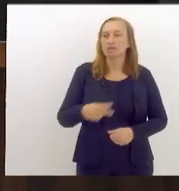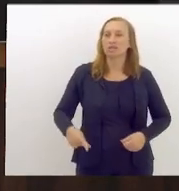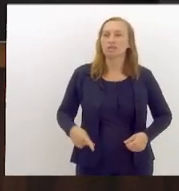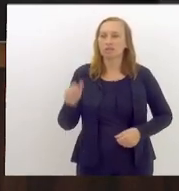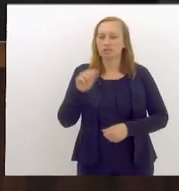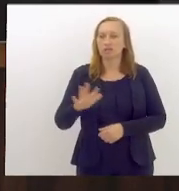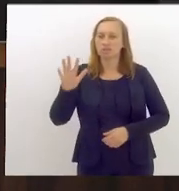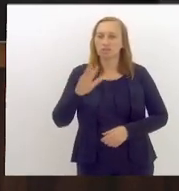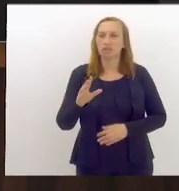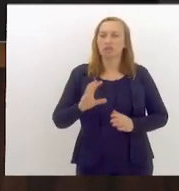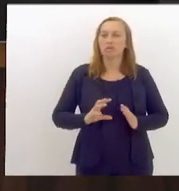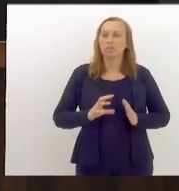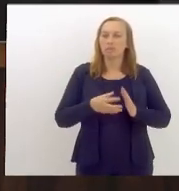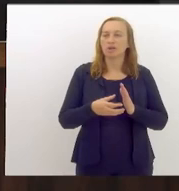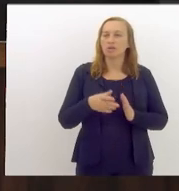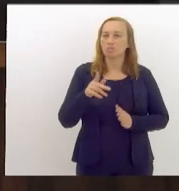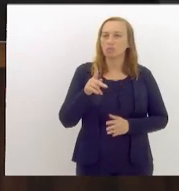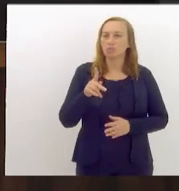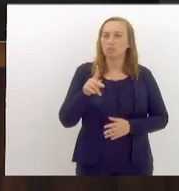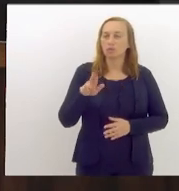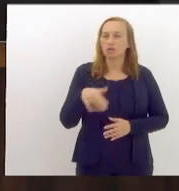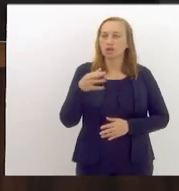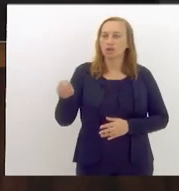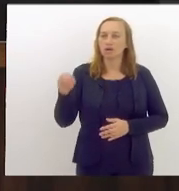do partido União Brasil